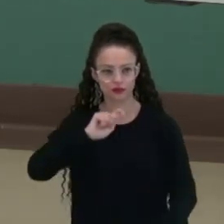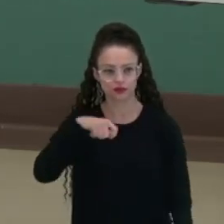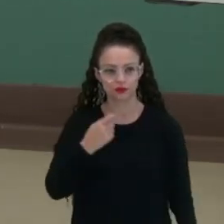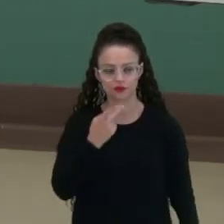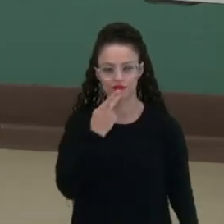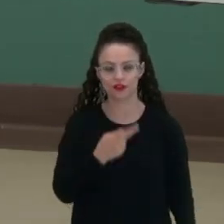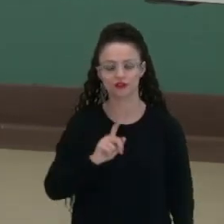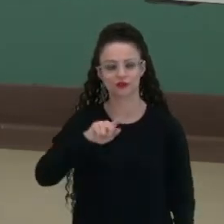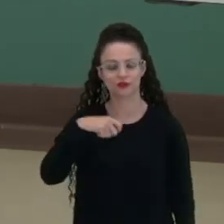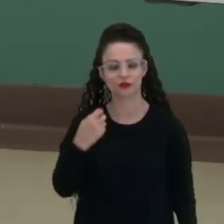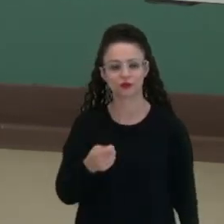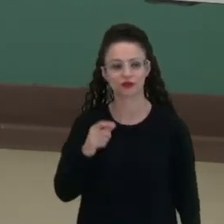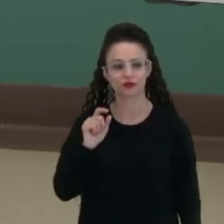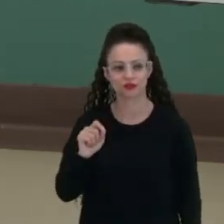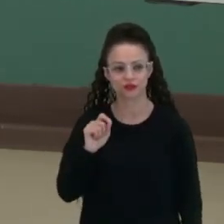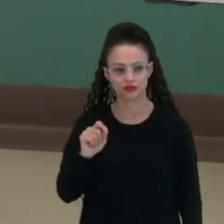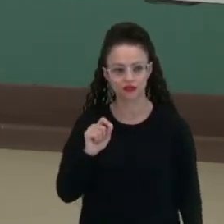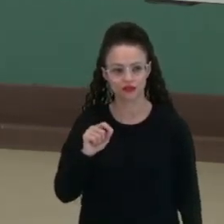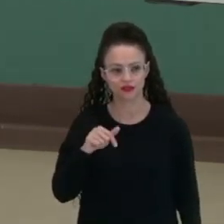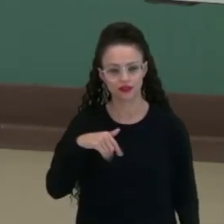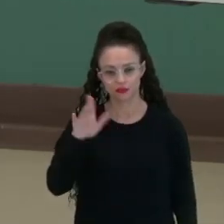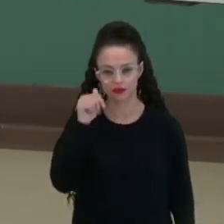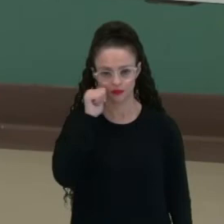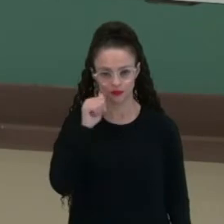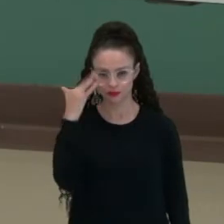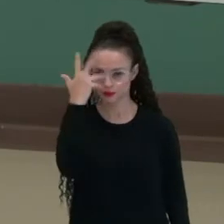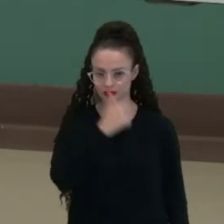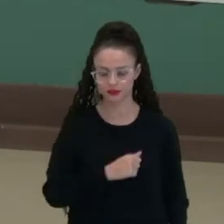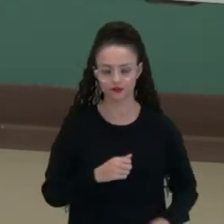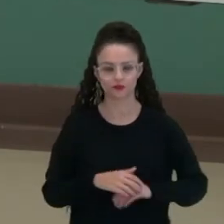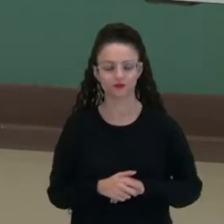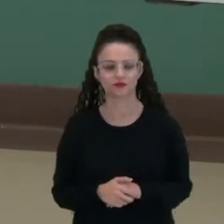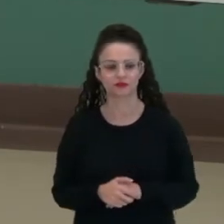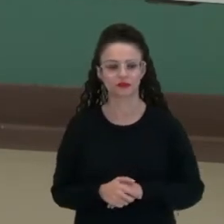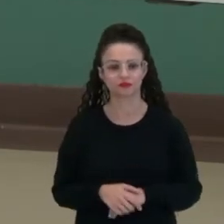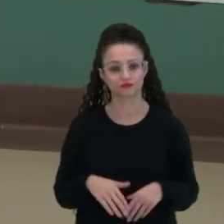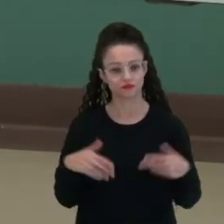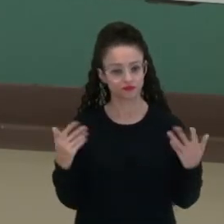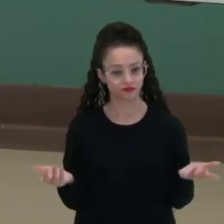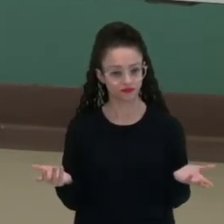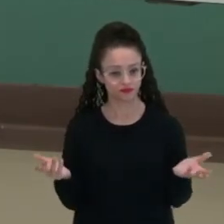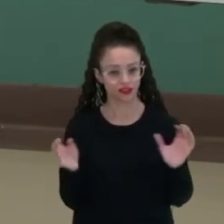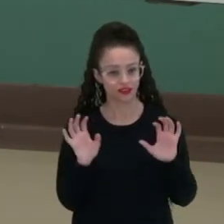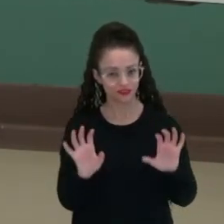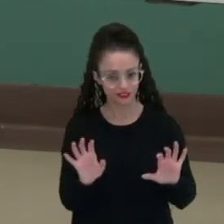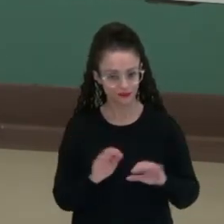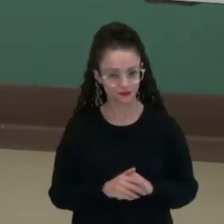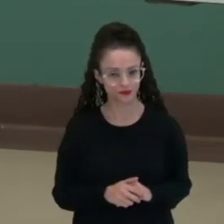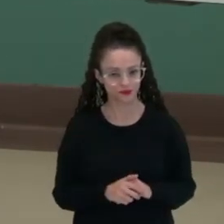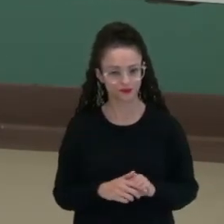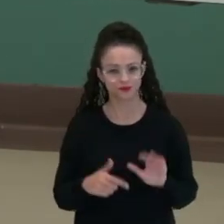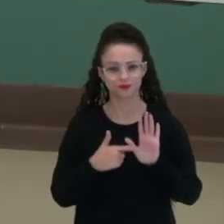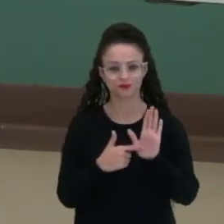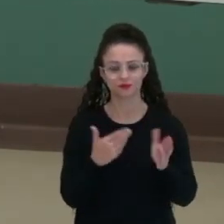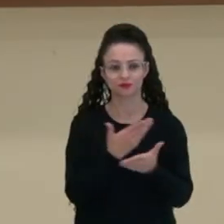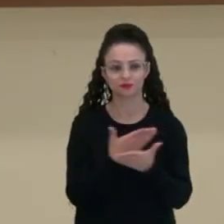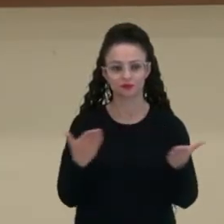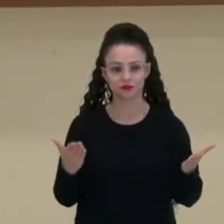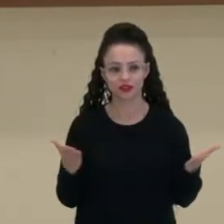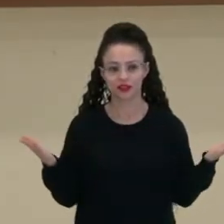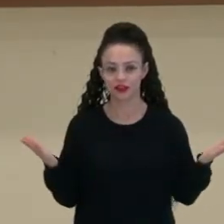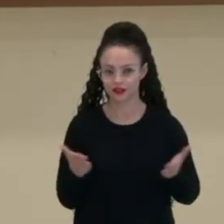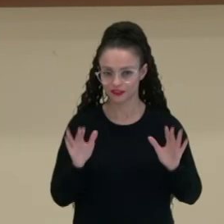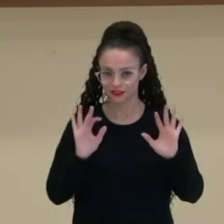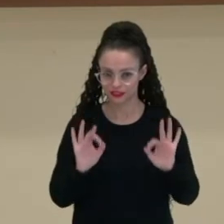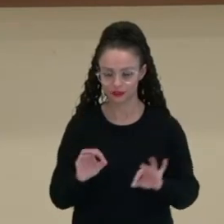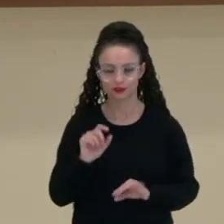que é a questão dela ser a mais bonita. Assim, o que eu tenho para vocês?